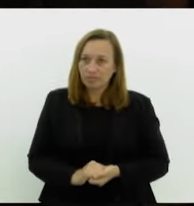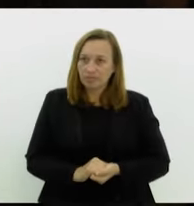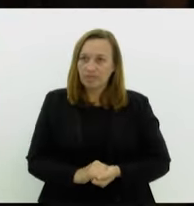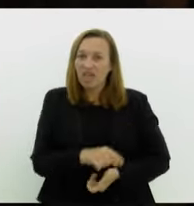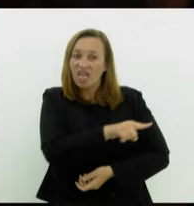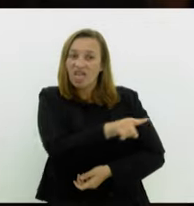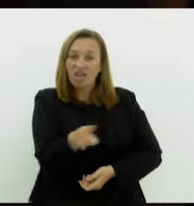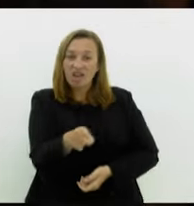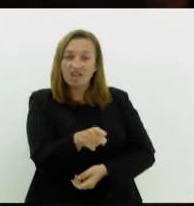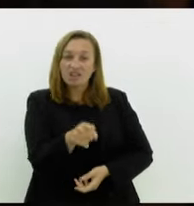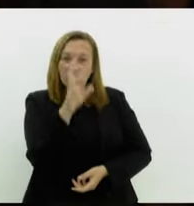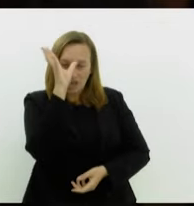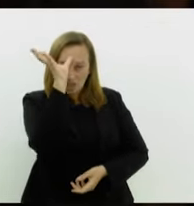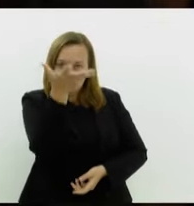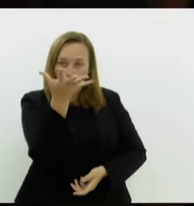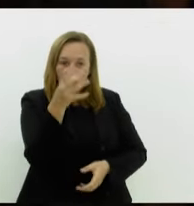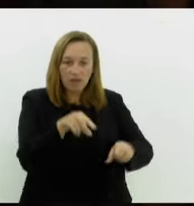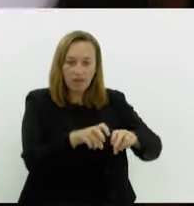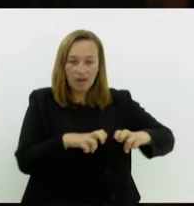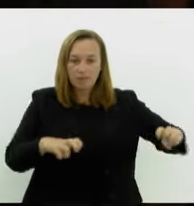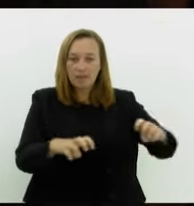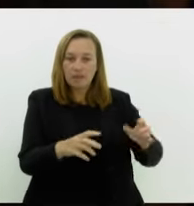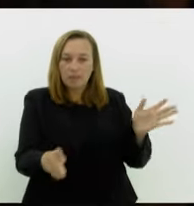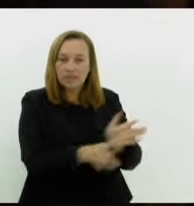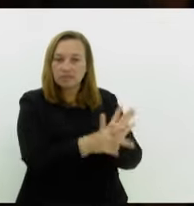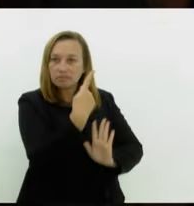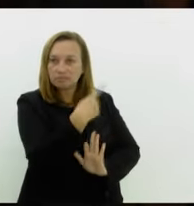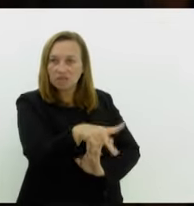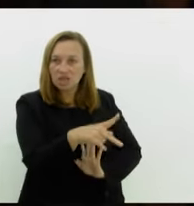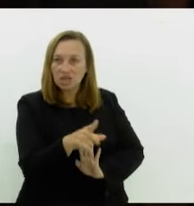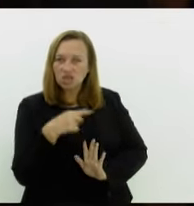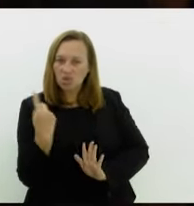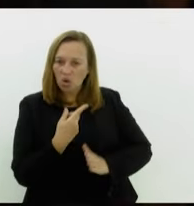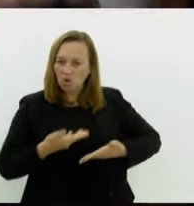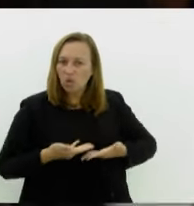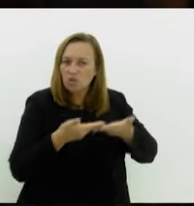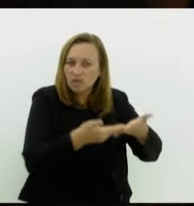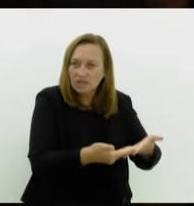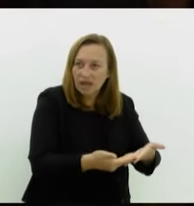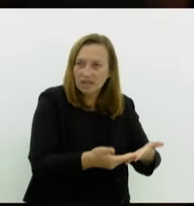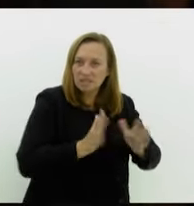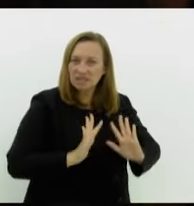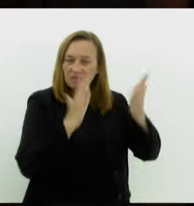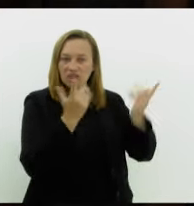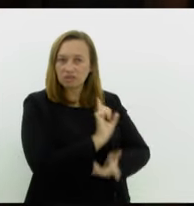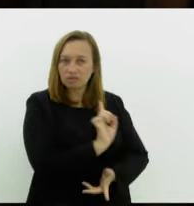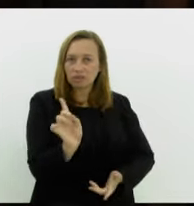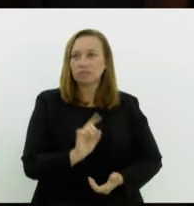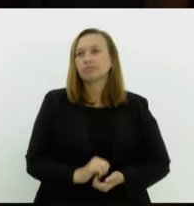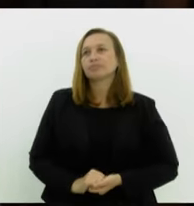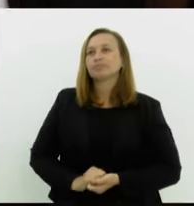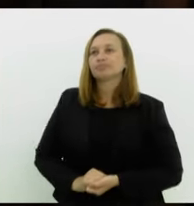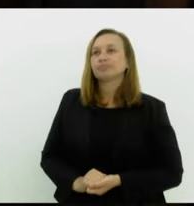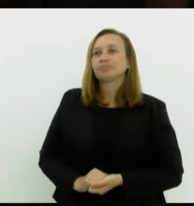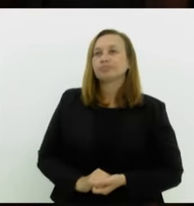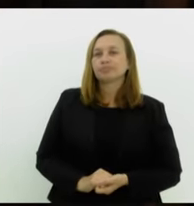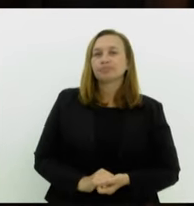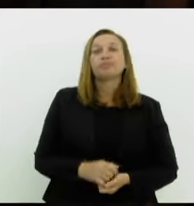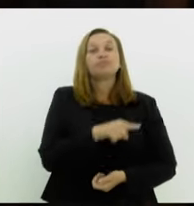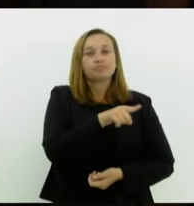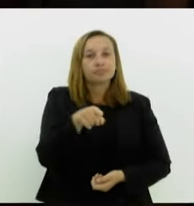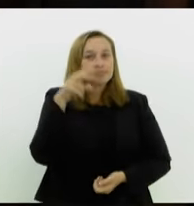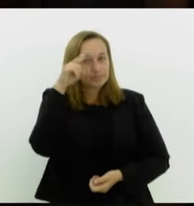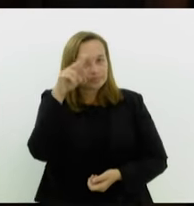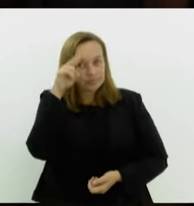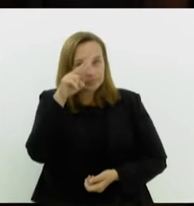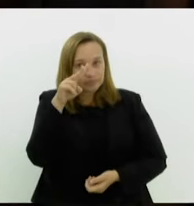resolvem a mesa é deles não fomos convidados para esta festa pobre e aí você lembra